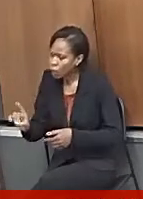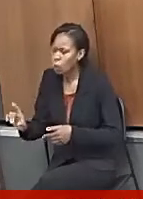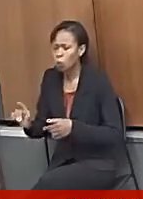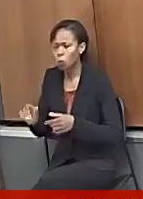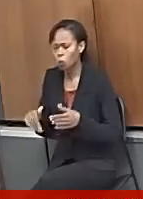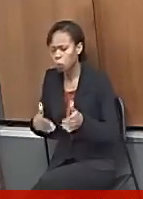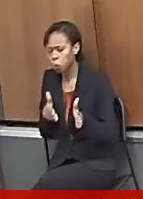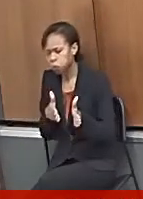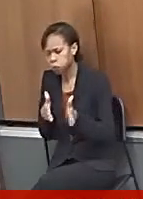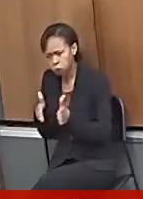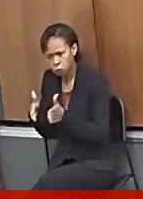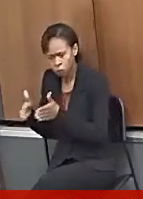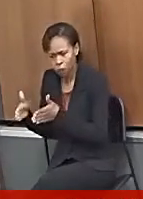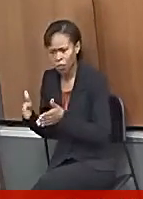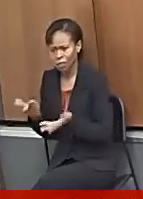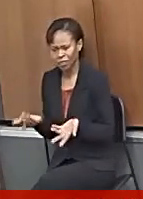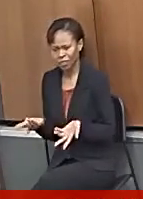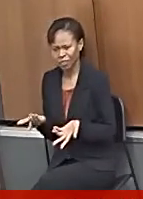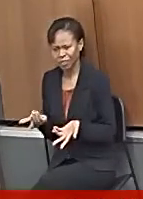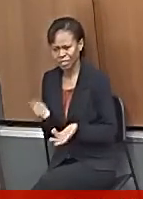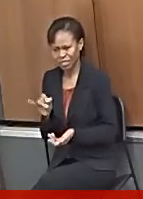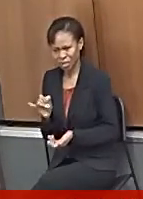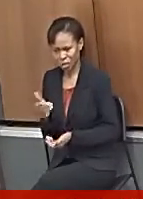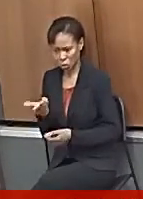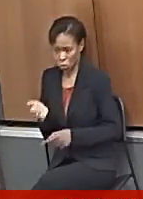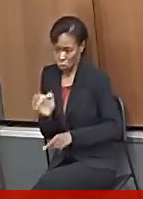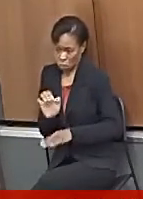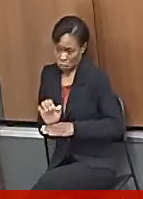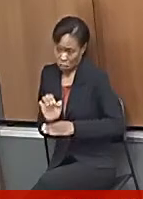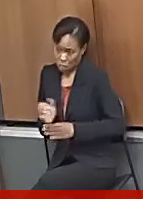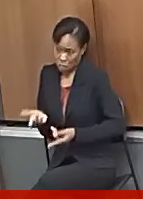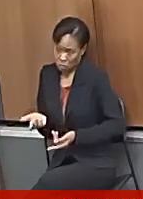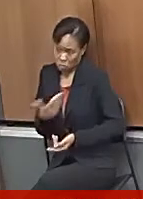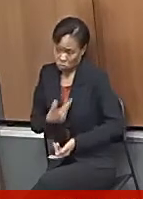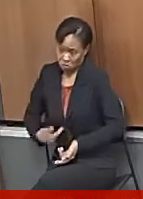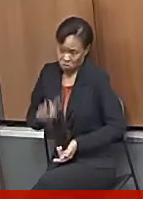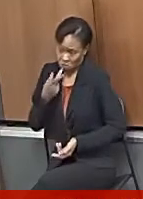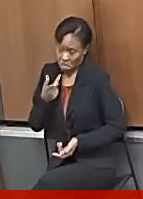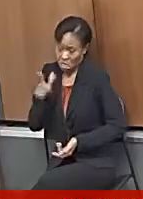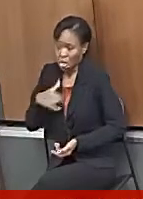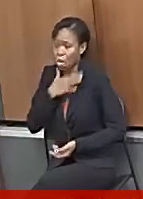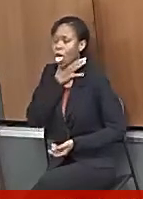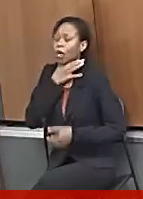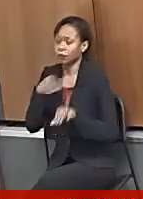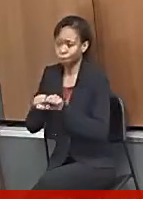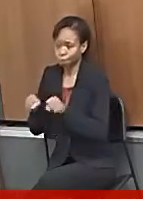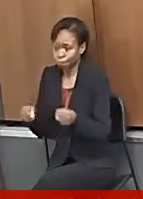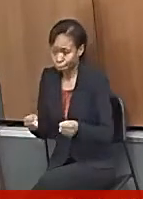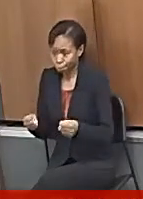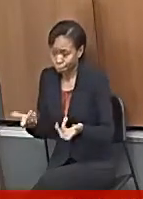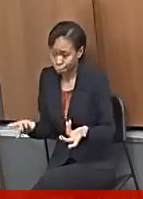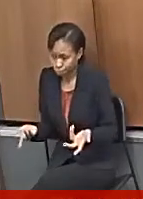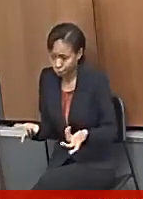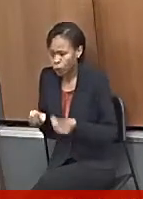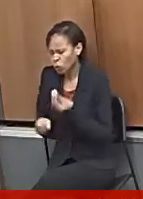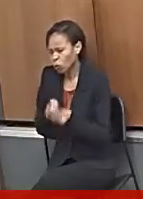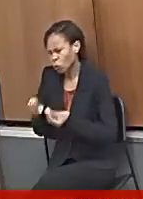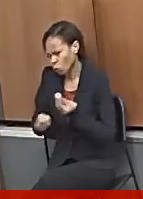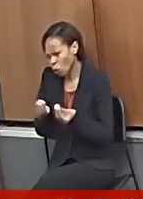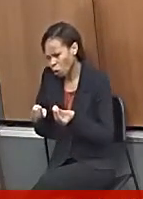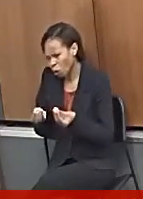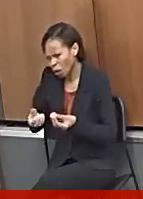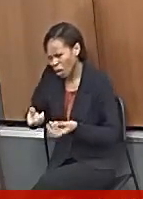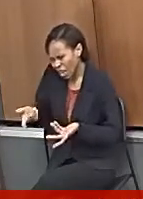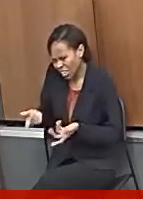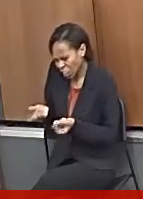sendo que o estado diz teoricamente entre aspas que está quebrado foi como eu vou levar essa mala de dinheiro